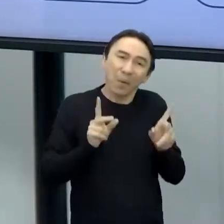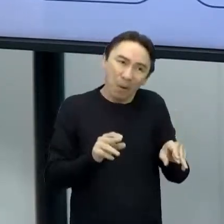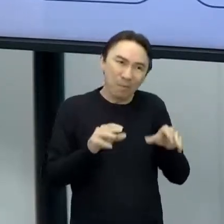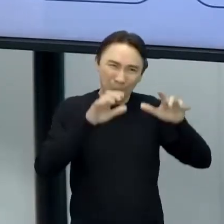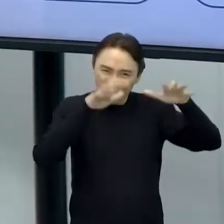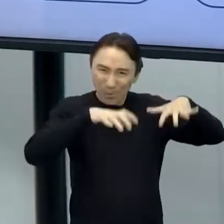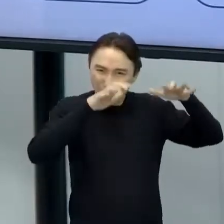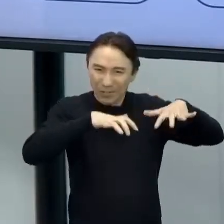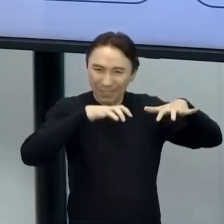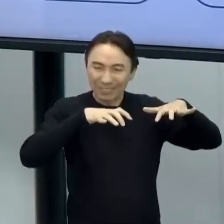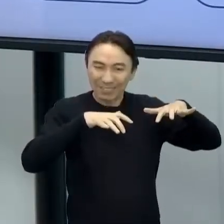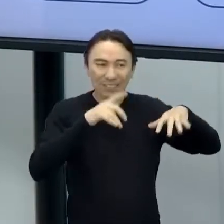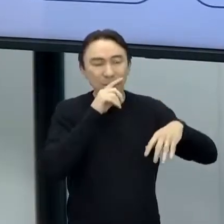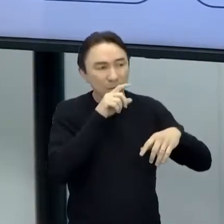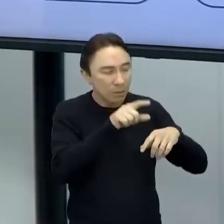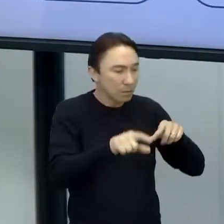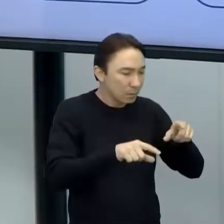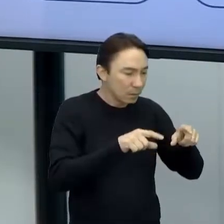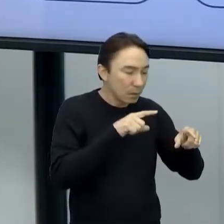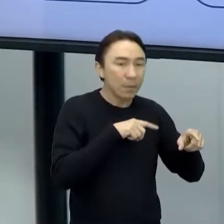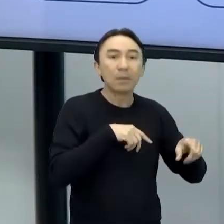situações para